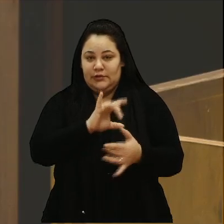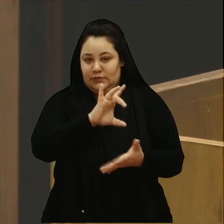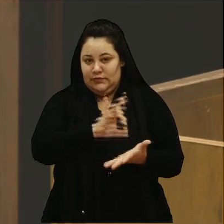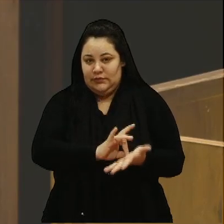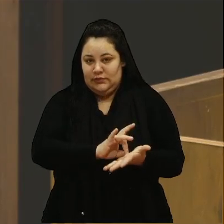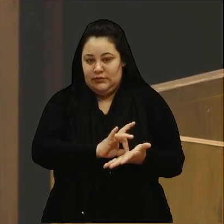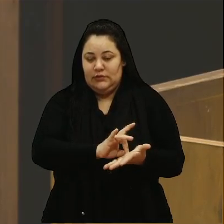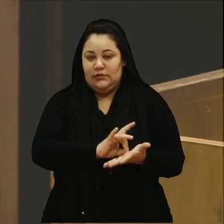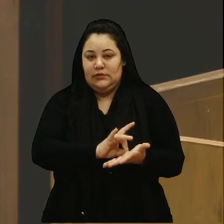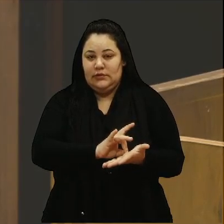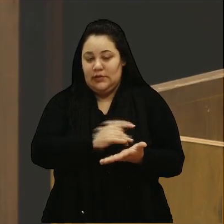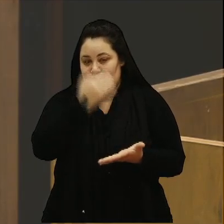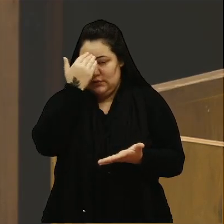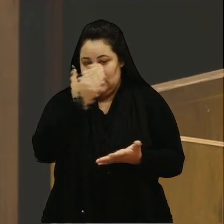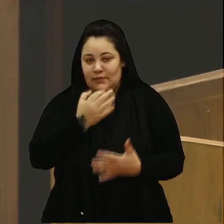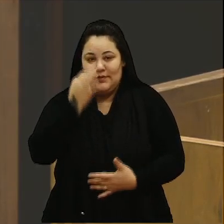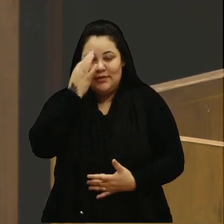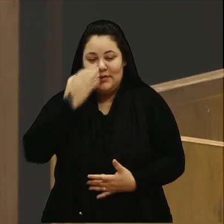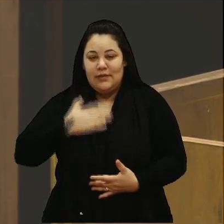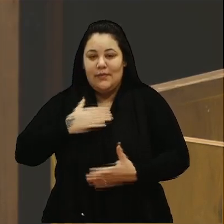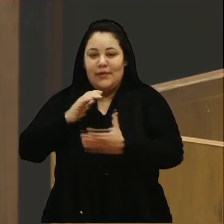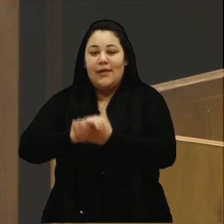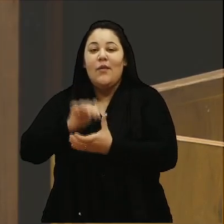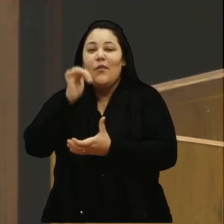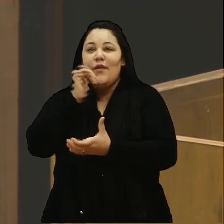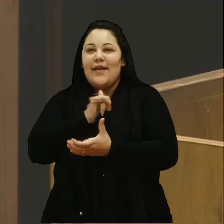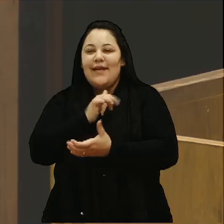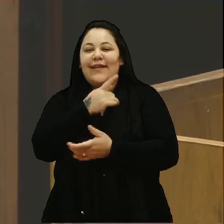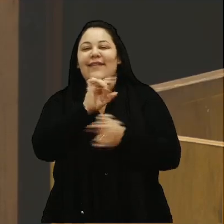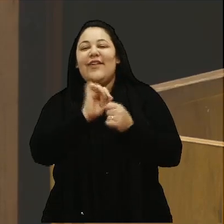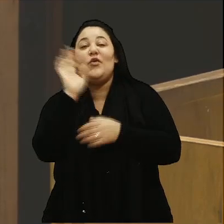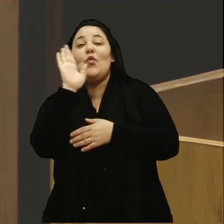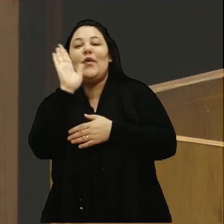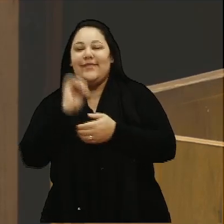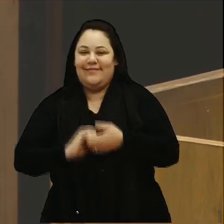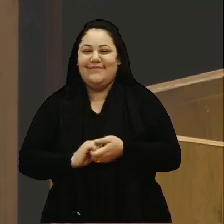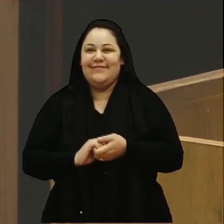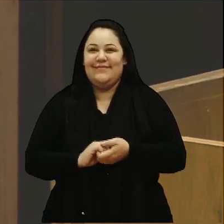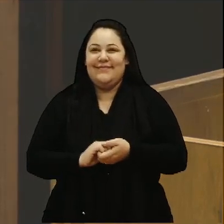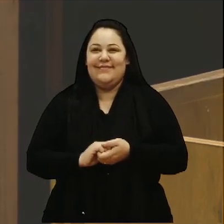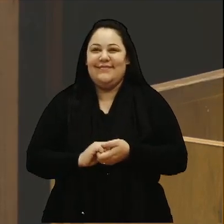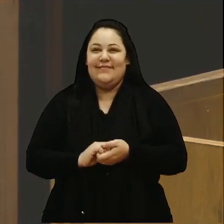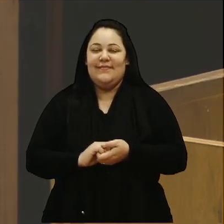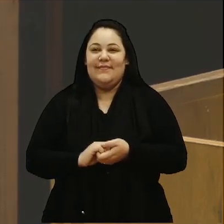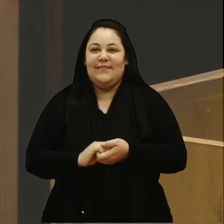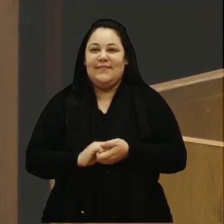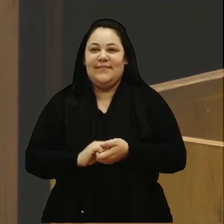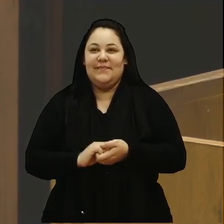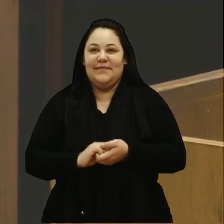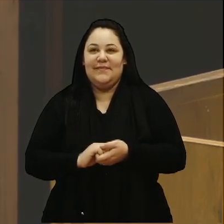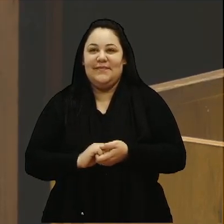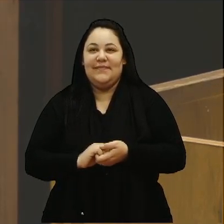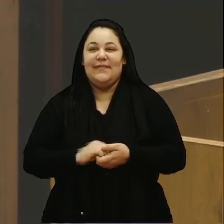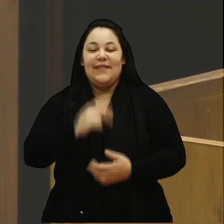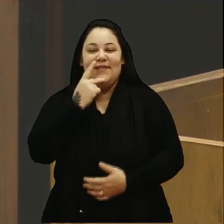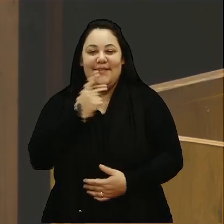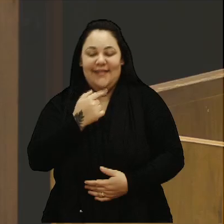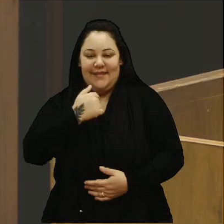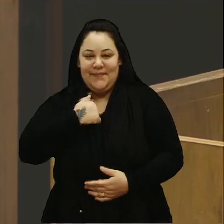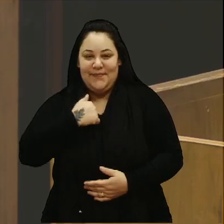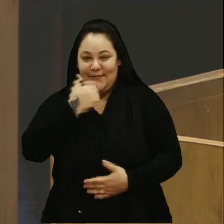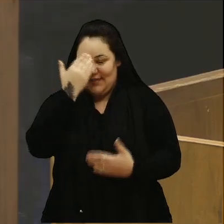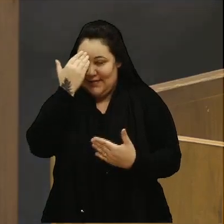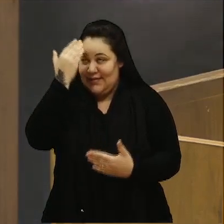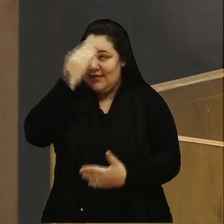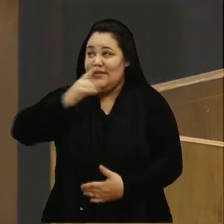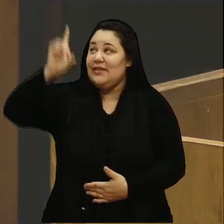agradecer a presença da minha esposa Elisandra. Faz um sinalzinho aí, Elisandra. Dizer que sou grato a